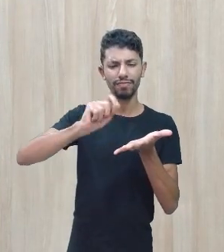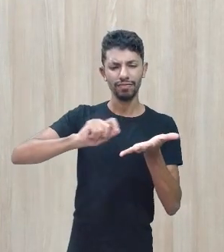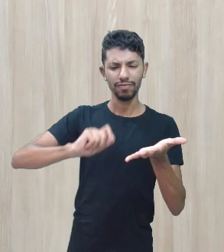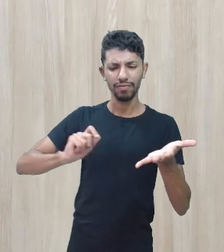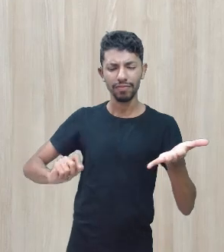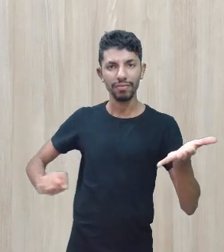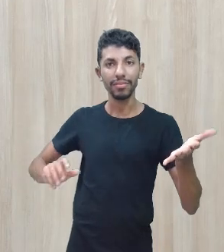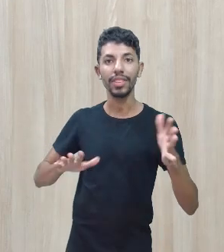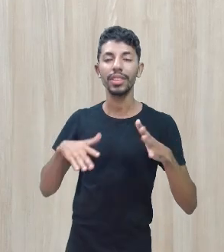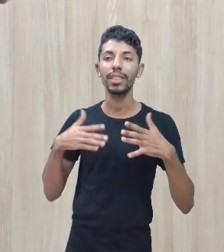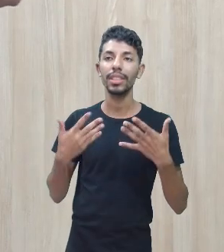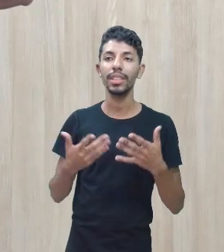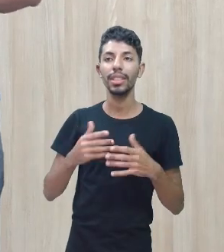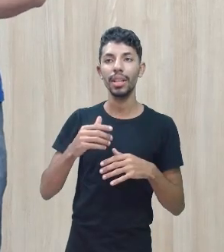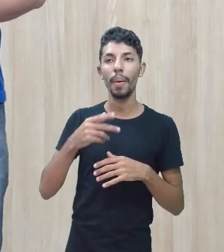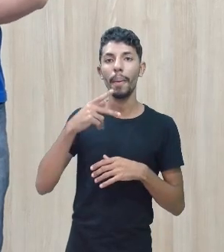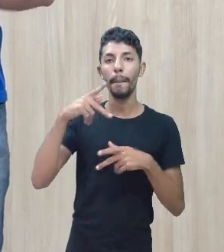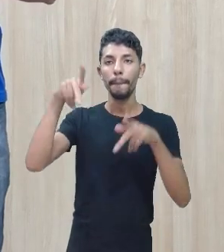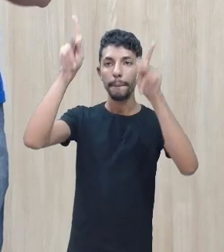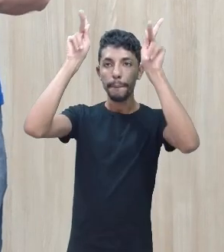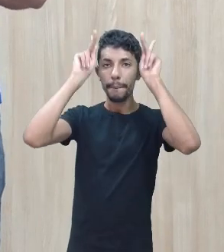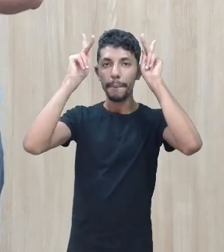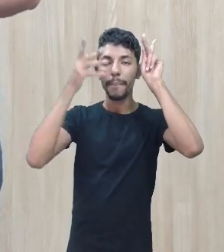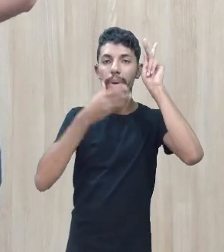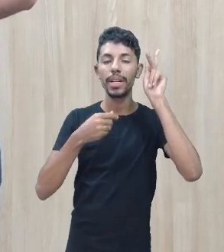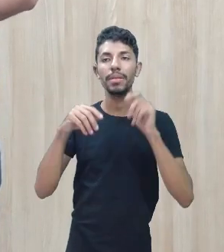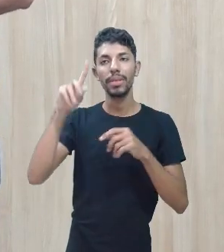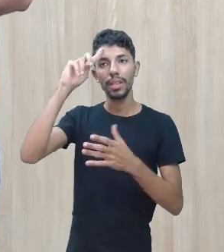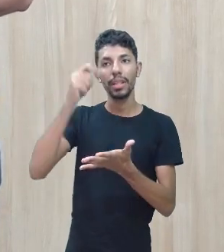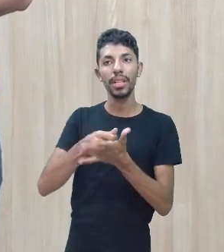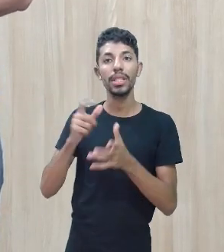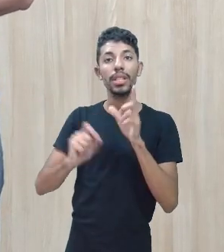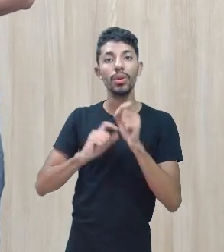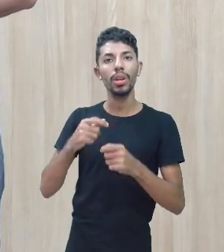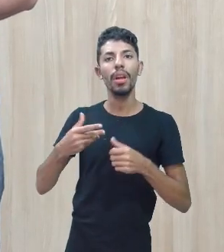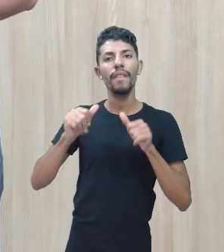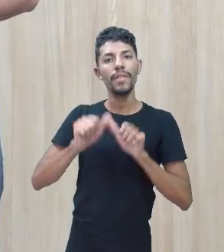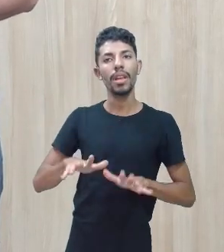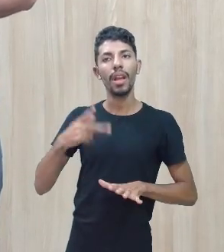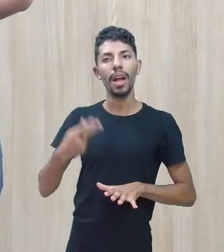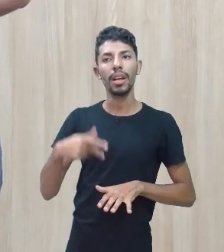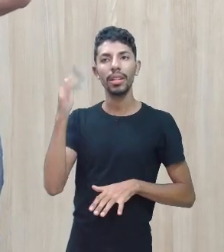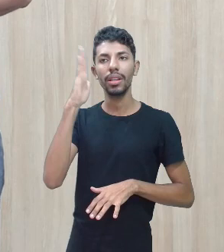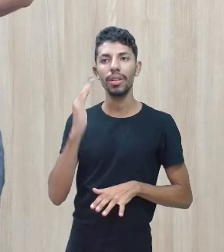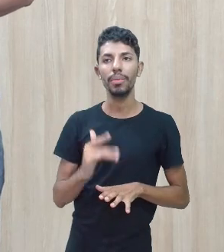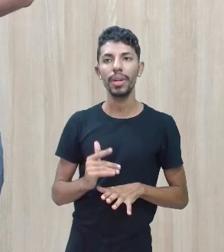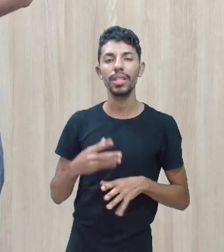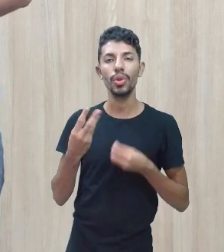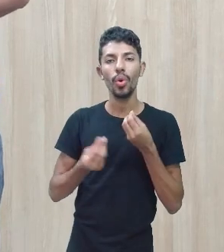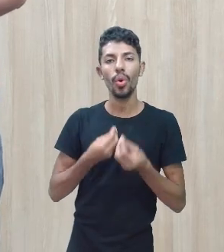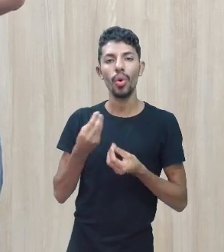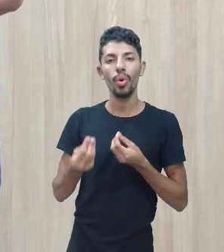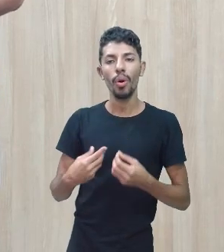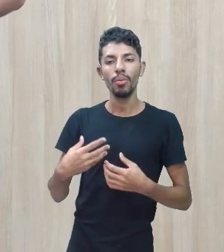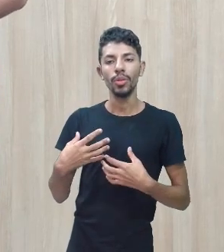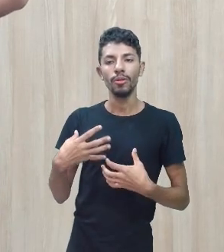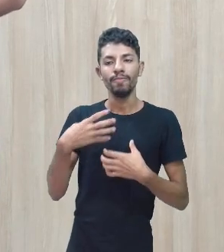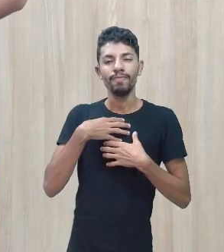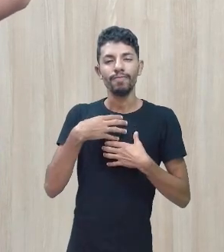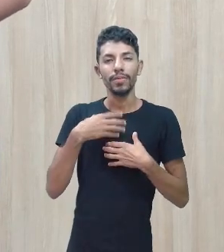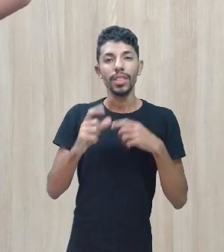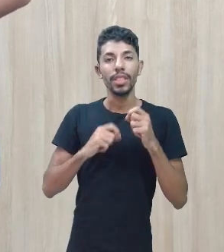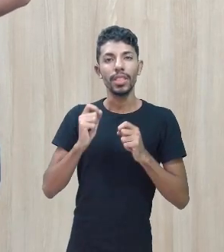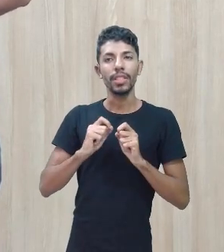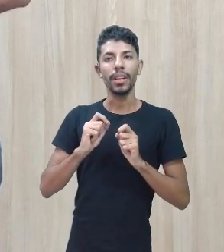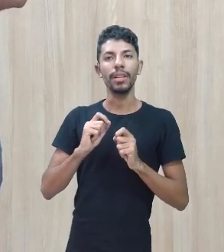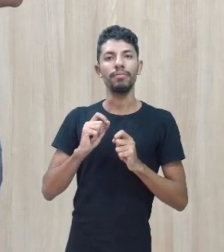ele vai decidir ficar aqui no Brasil como gesto justamente de empoderamento dessas elites e, claro, já apontando para um processo